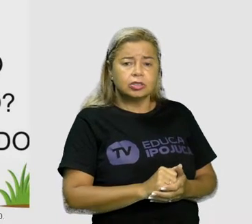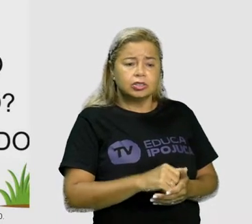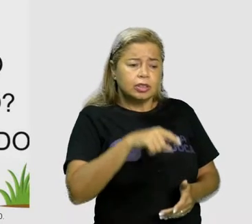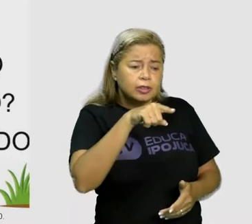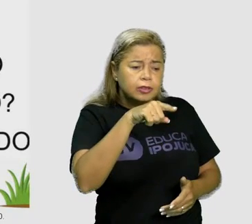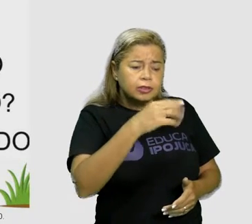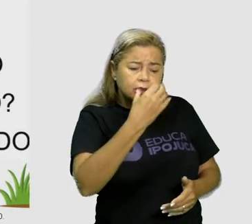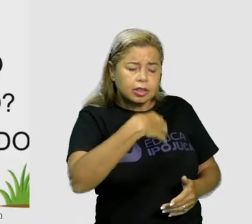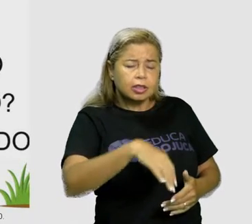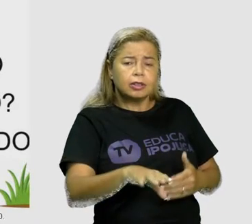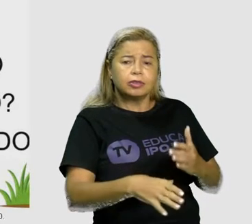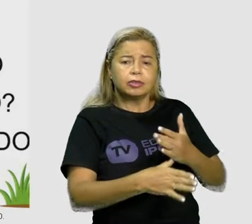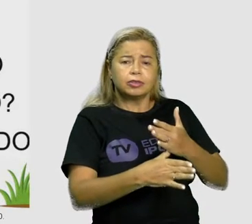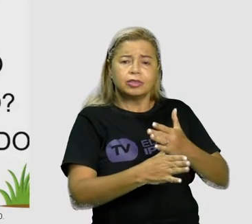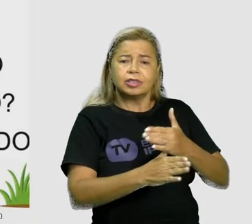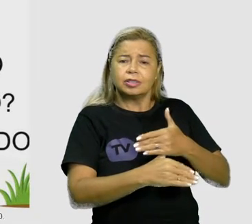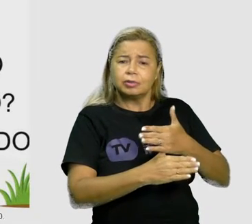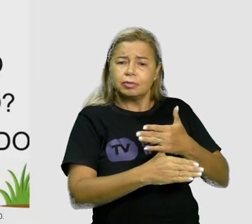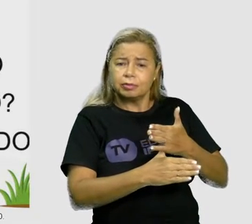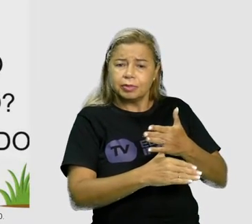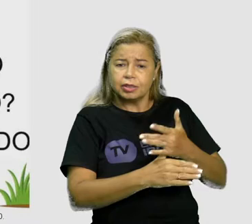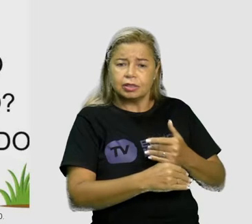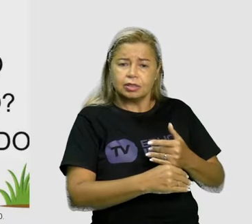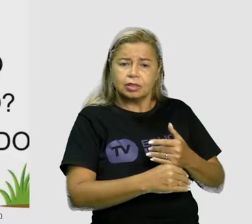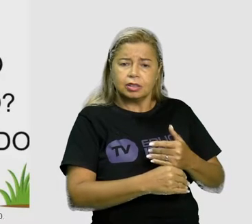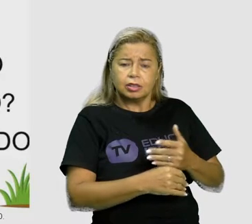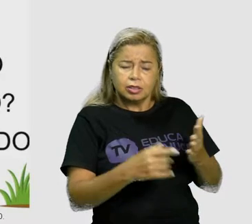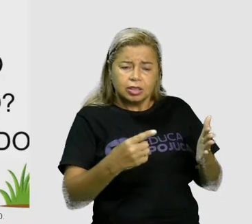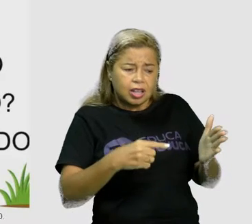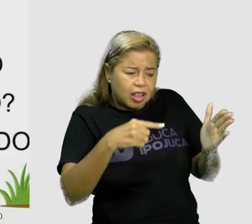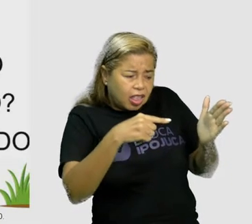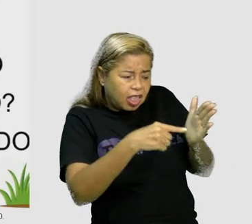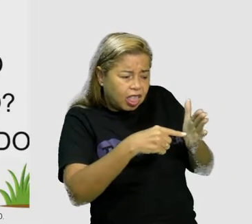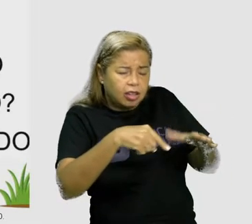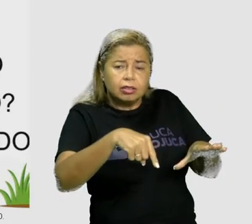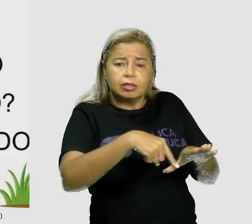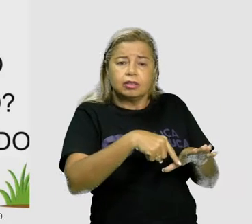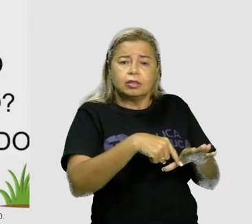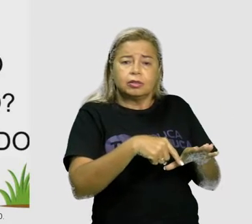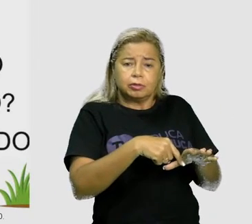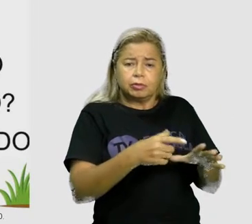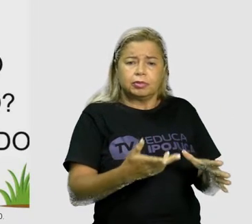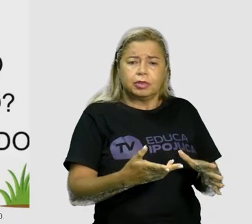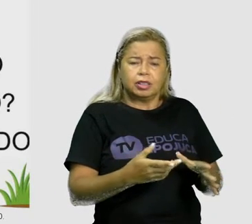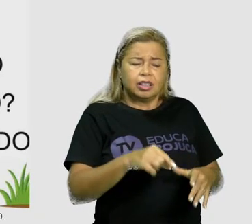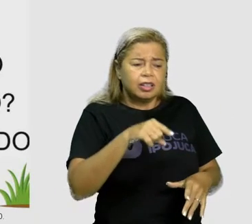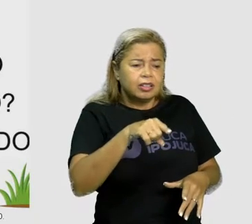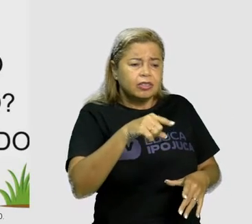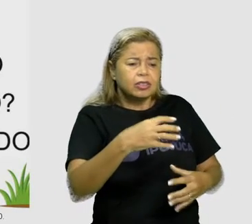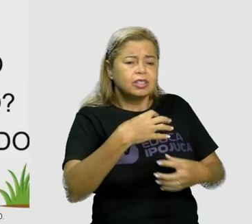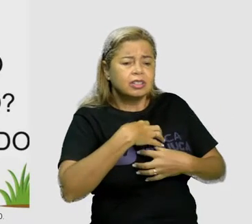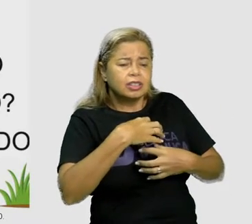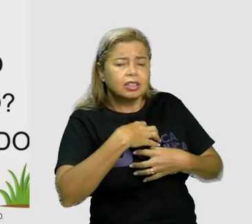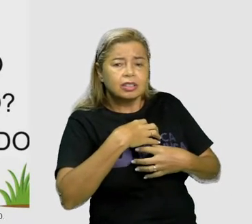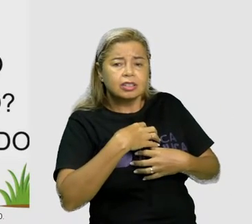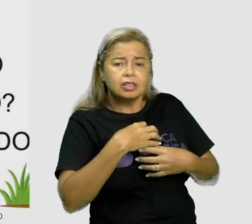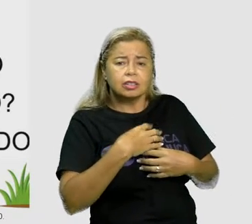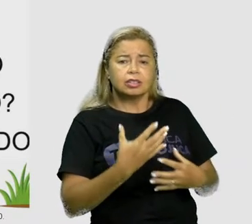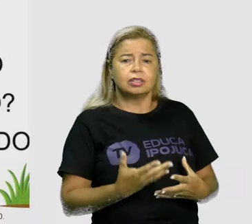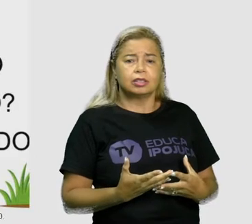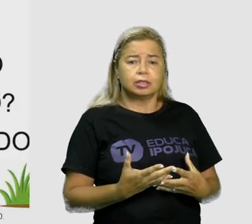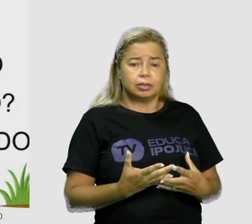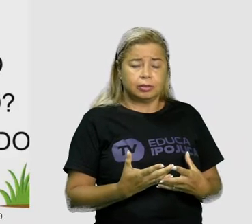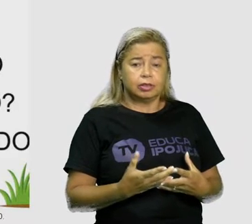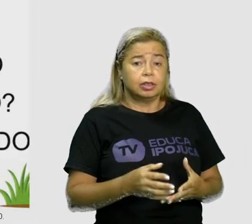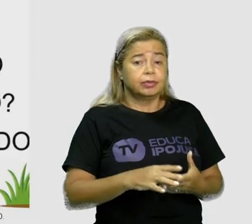bichinho? Espetaste um pé no espinho? O que sente, pobre coitado? Aí ele vai falar, olha